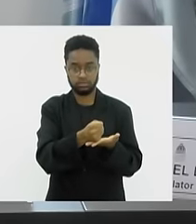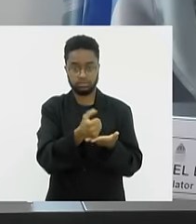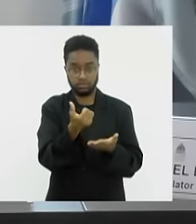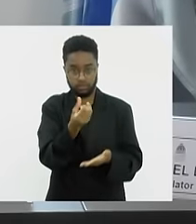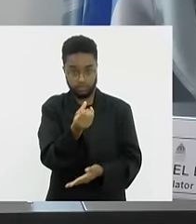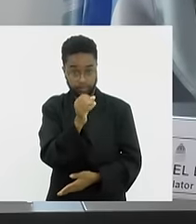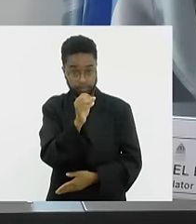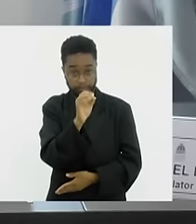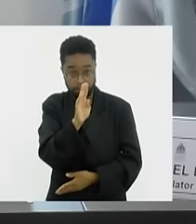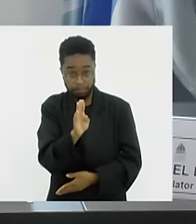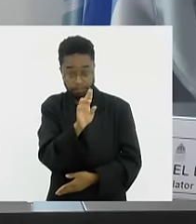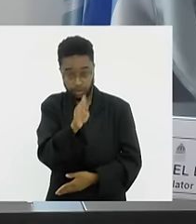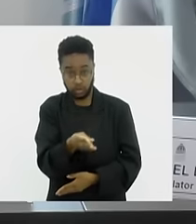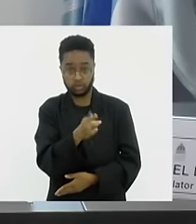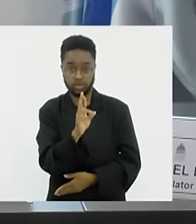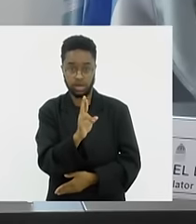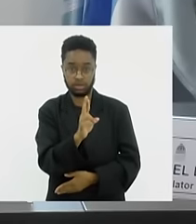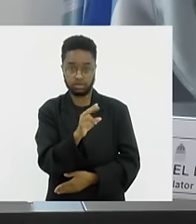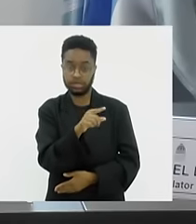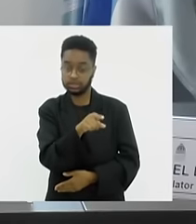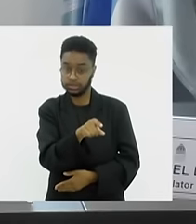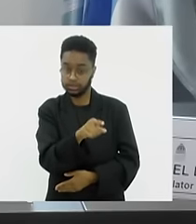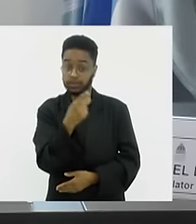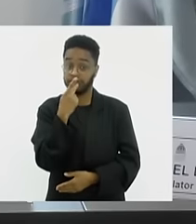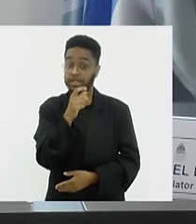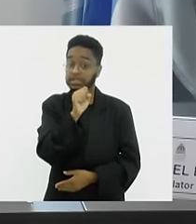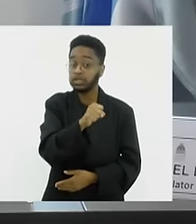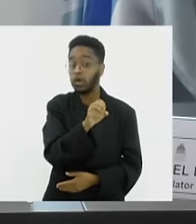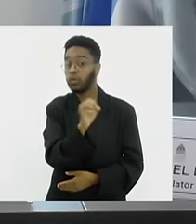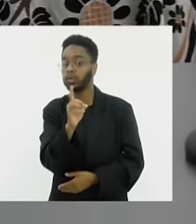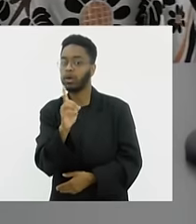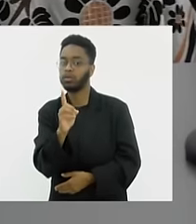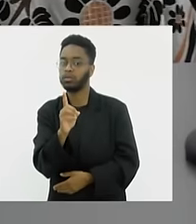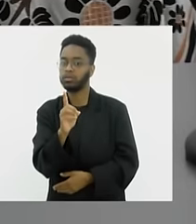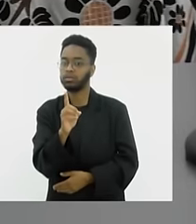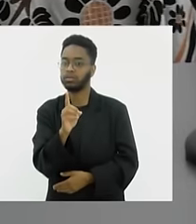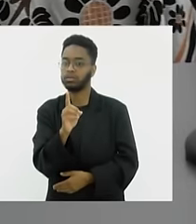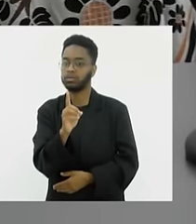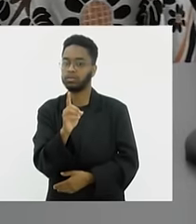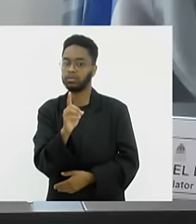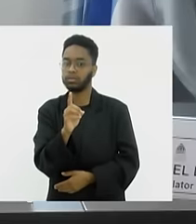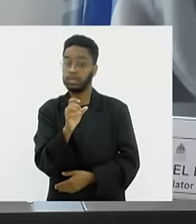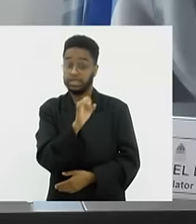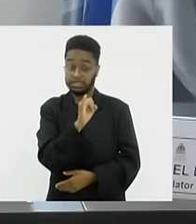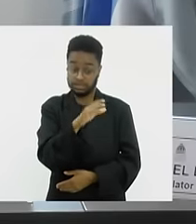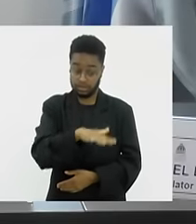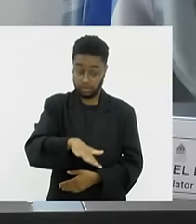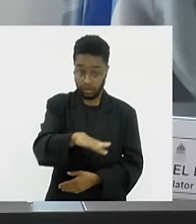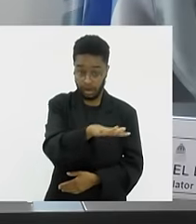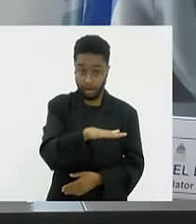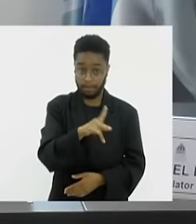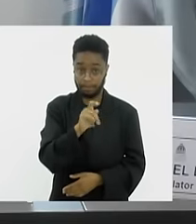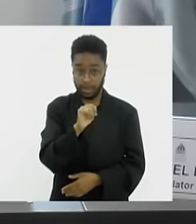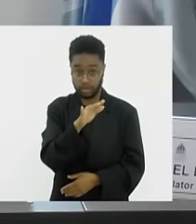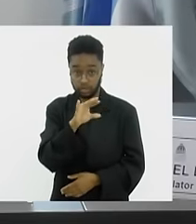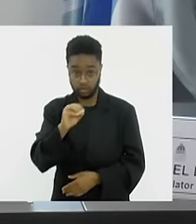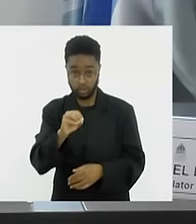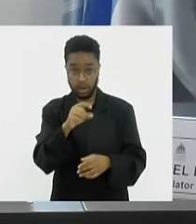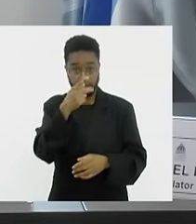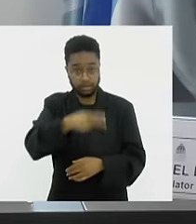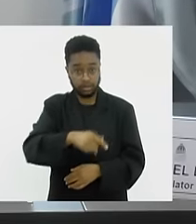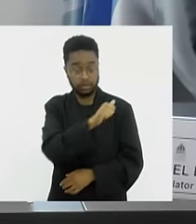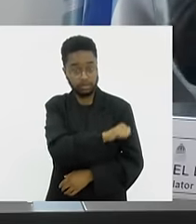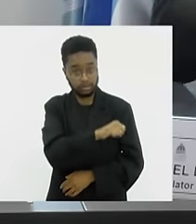milhões de reais, o senhor afirma, sim ou não, se os pátios que operam no governo do Estado do Rio de Janeiro